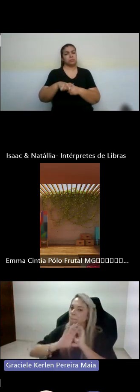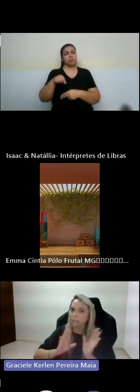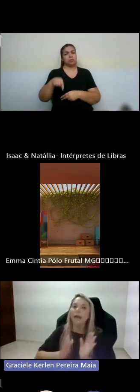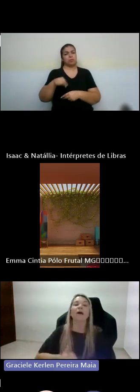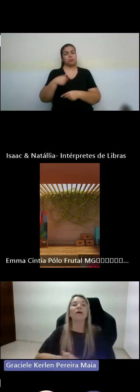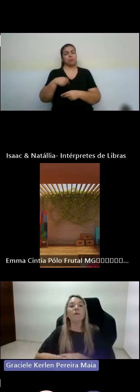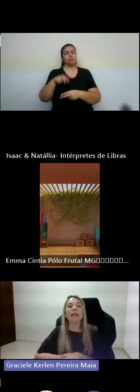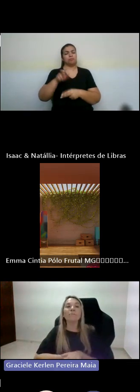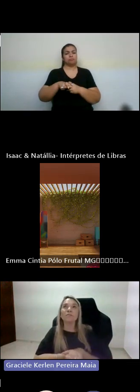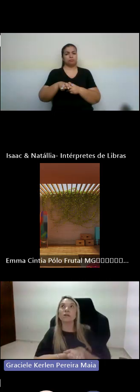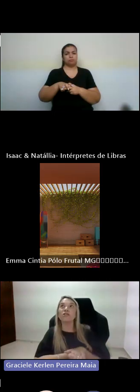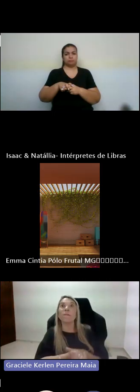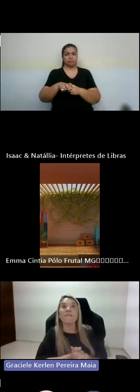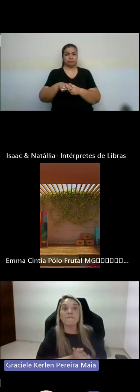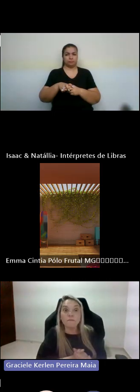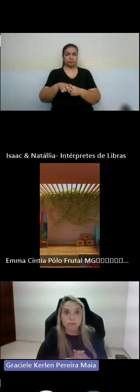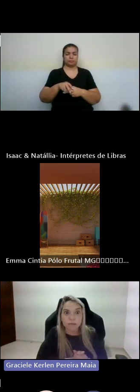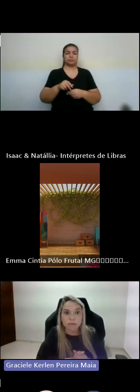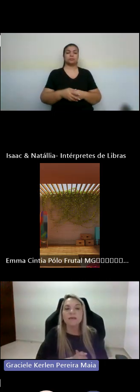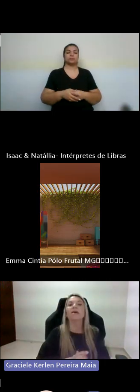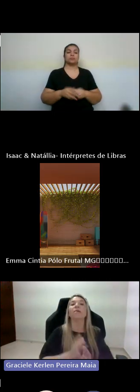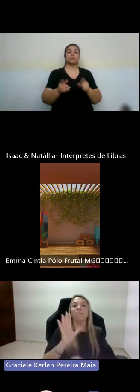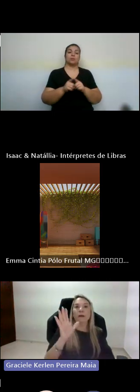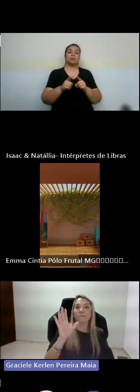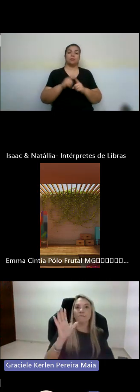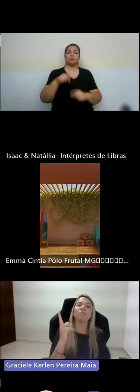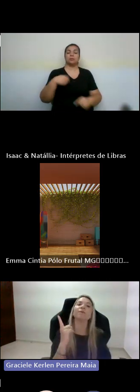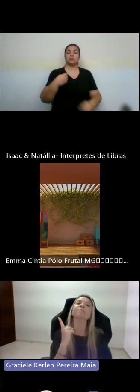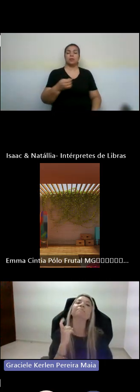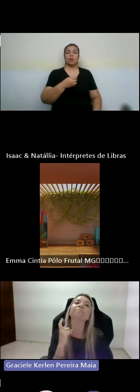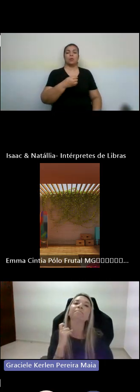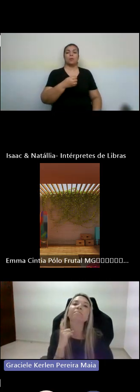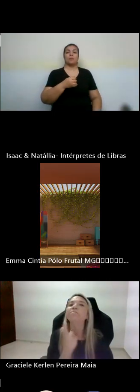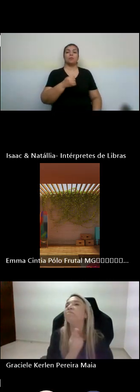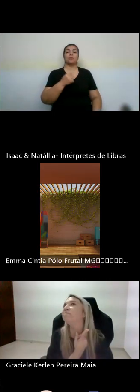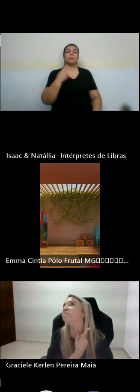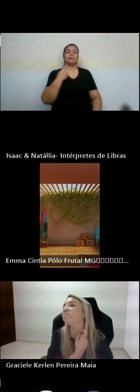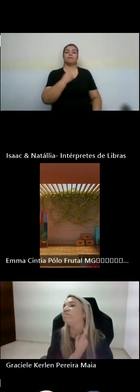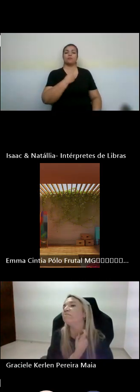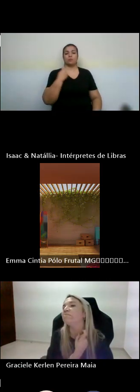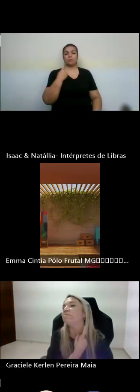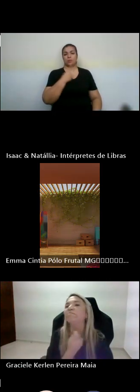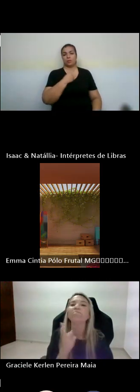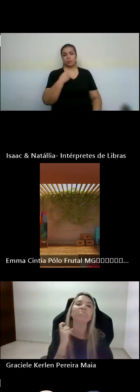Aqui. Vamos lá para o sinal de perfume. Perfume.